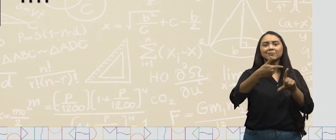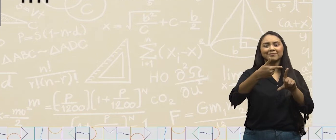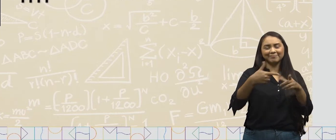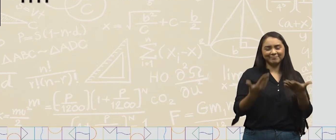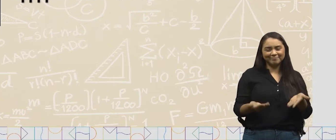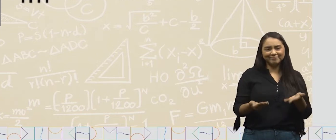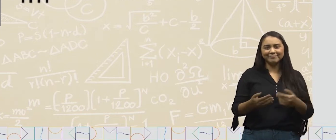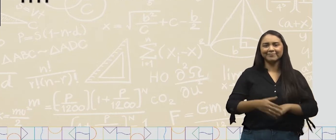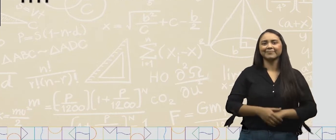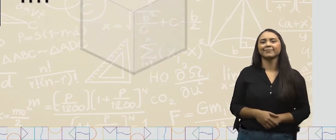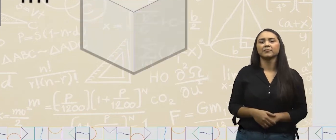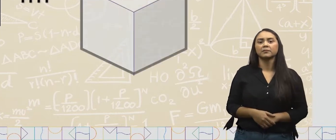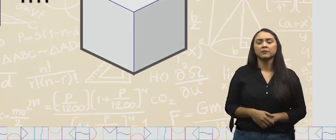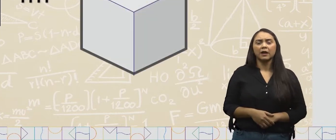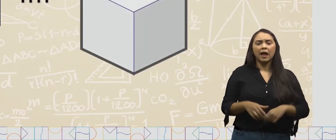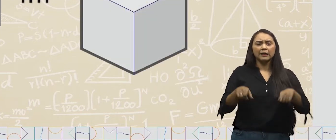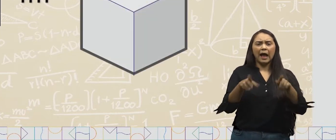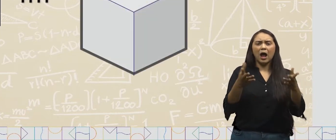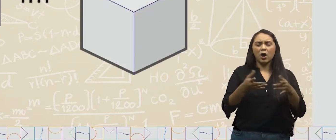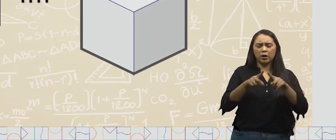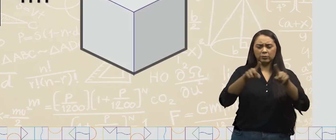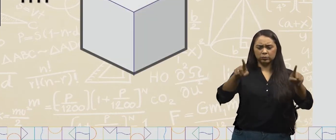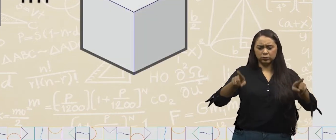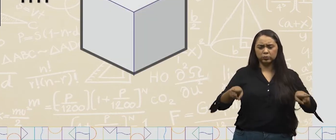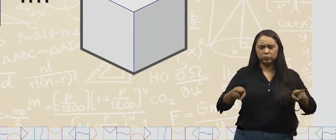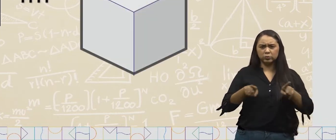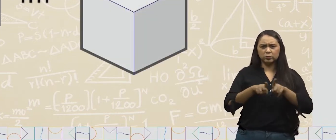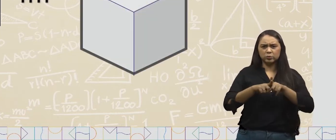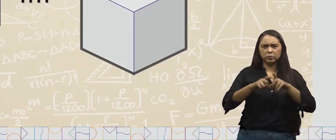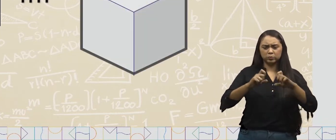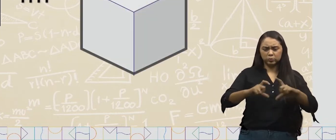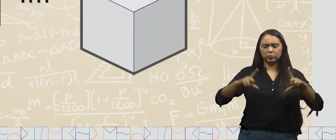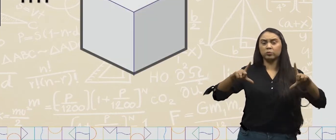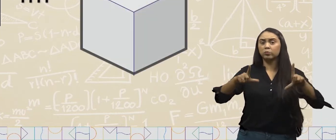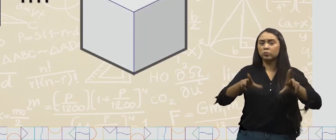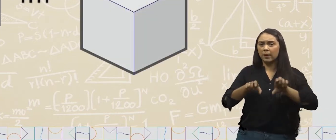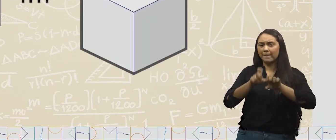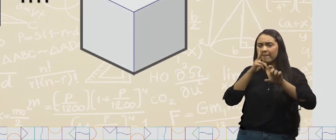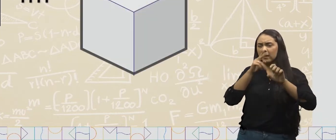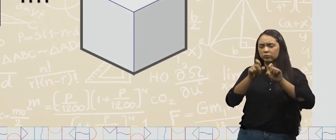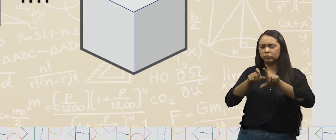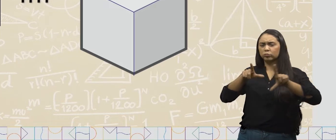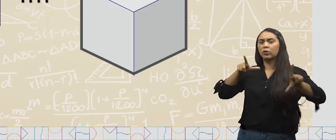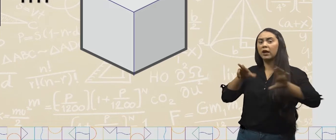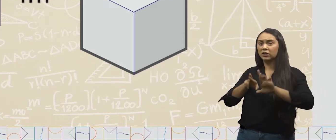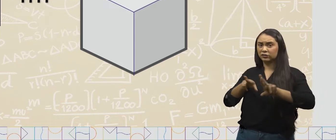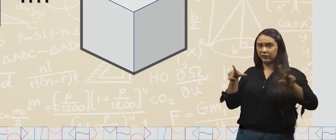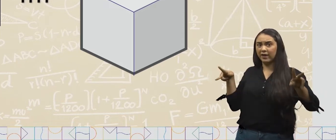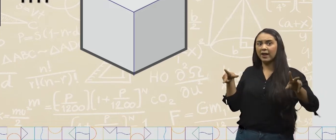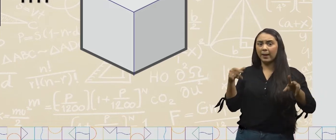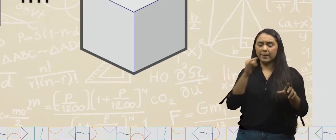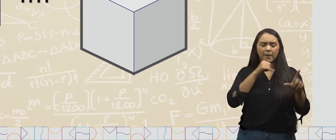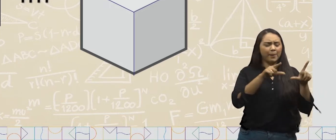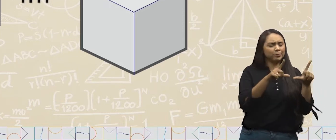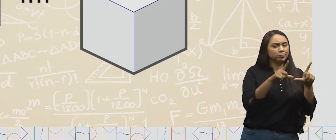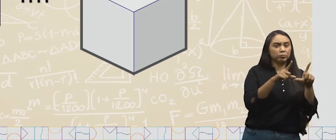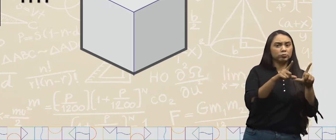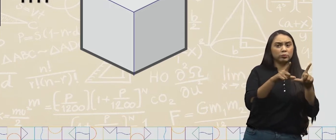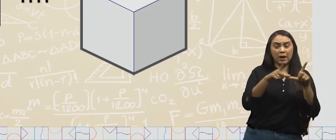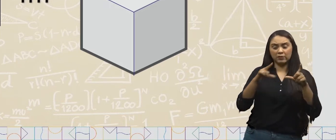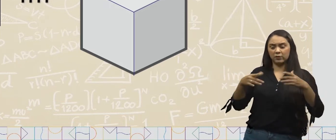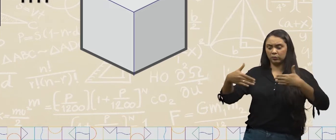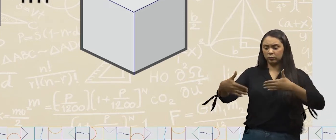nas figuras geométricas espaciais, preste bem atenção, nós já saímos das 2 dimensões para a